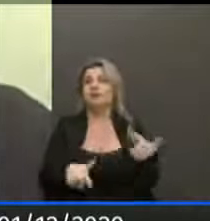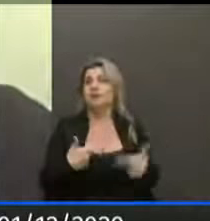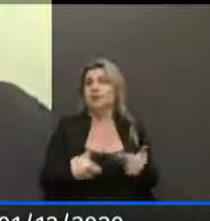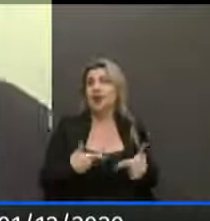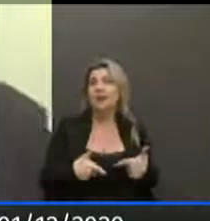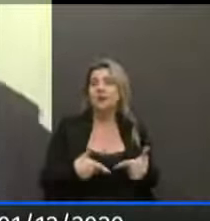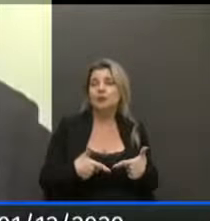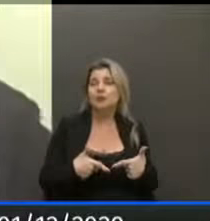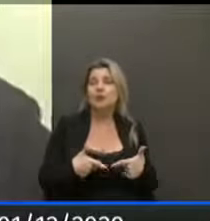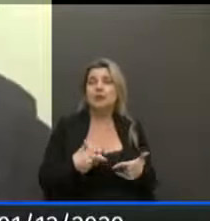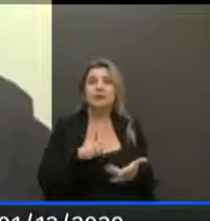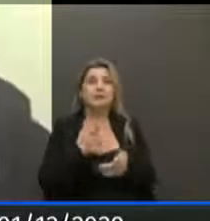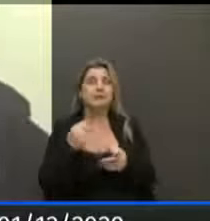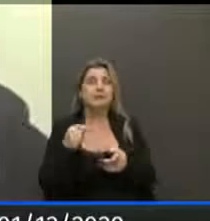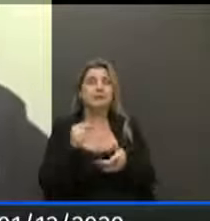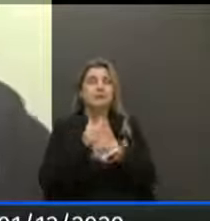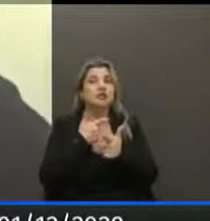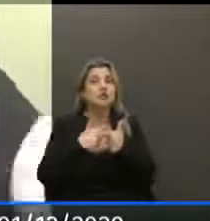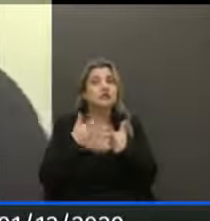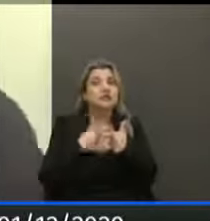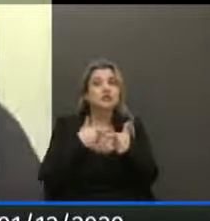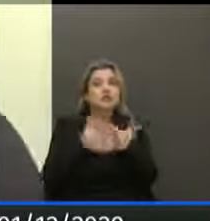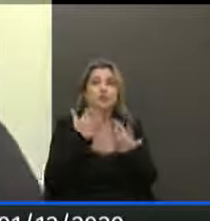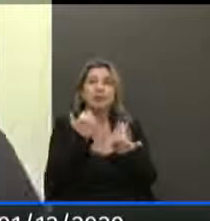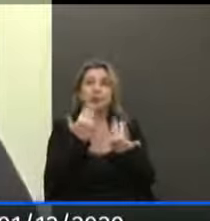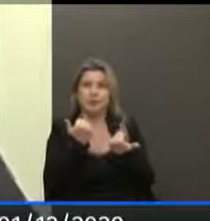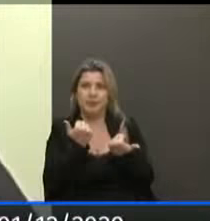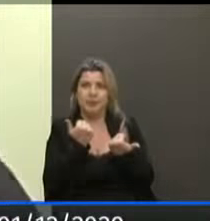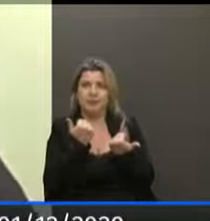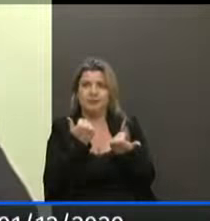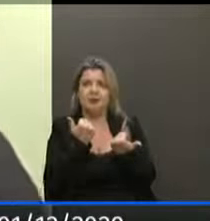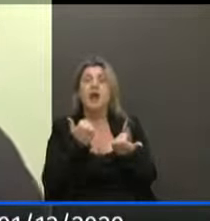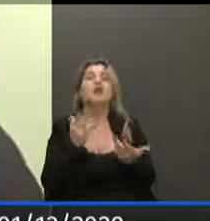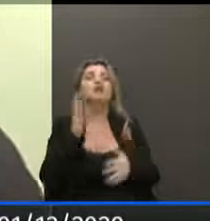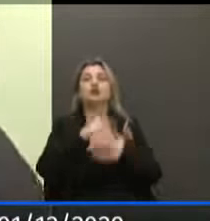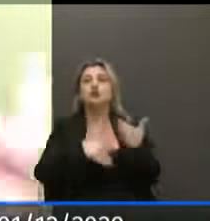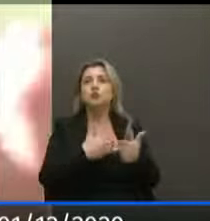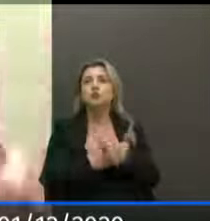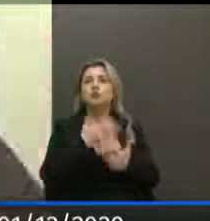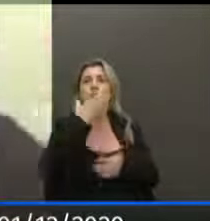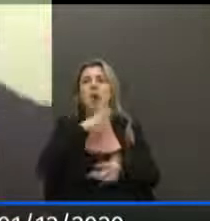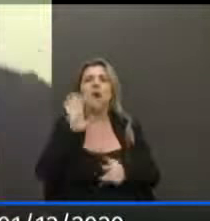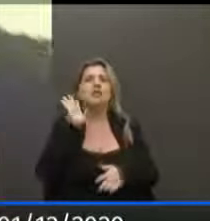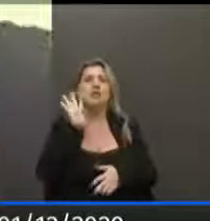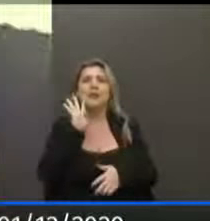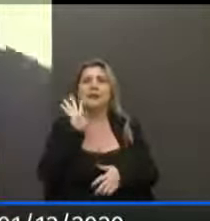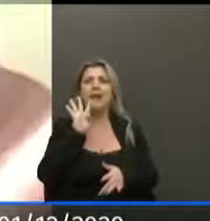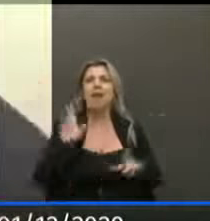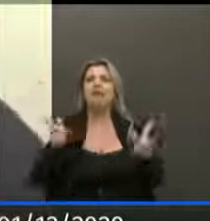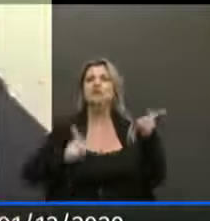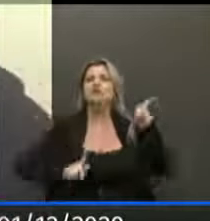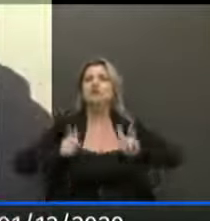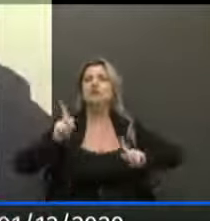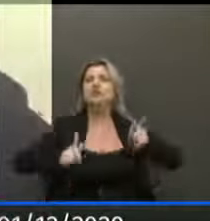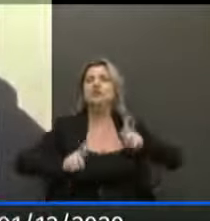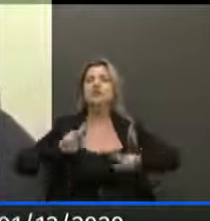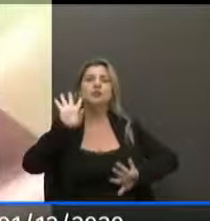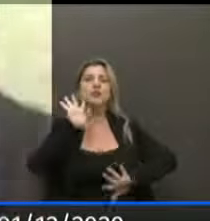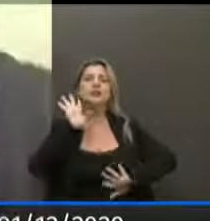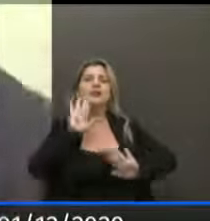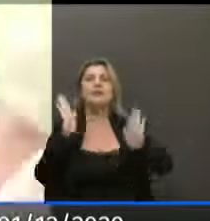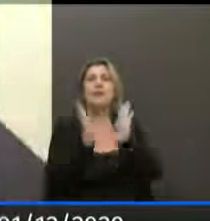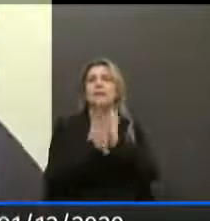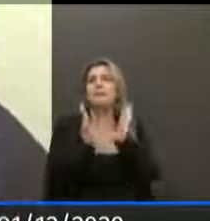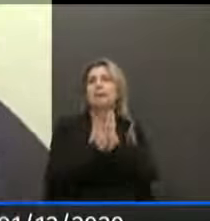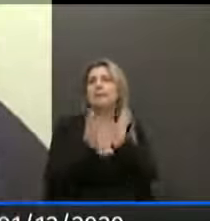show da próxima noite para poder botar a comida na mesa. E todo mundo acha legal, divertido, quando está lá no estabelecimento, bate palma, que legal esse artista se